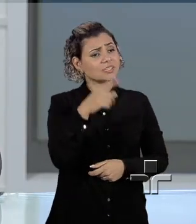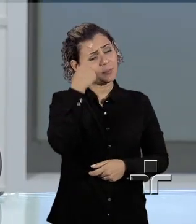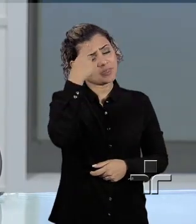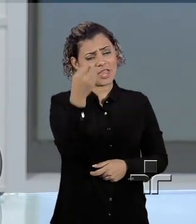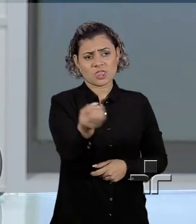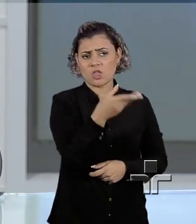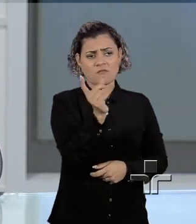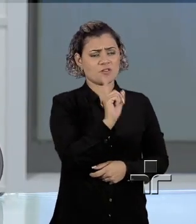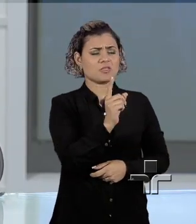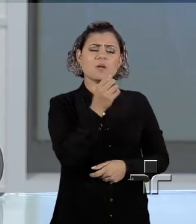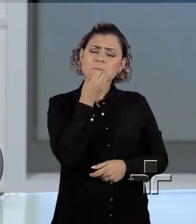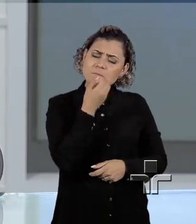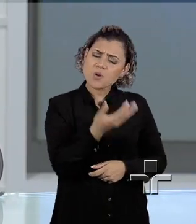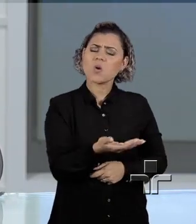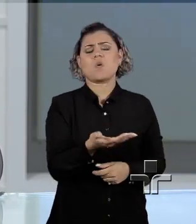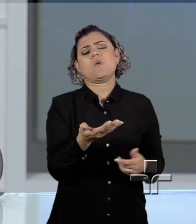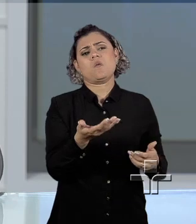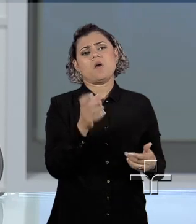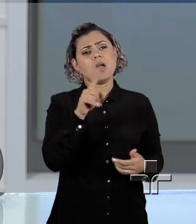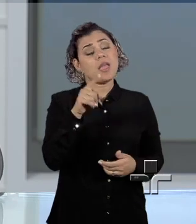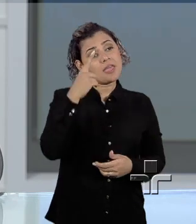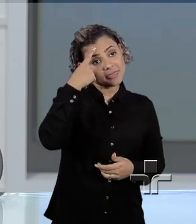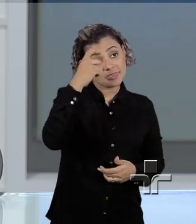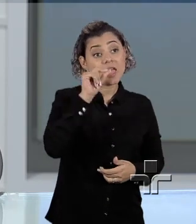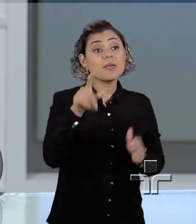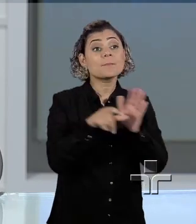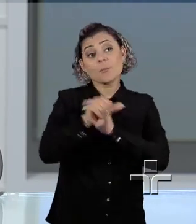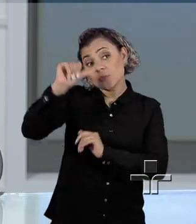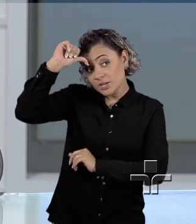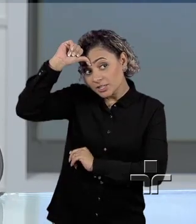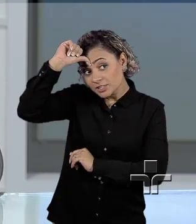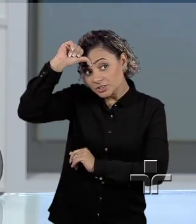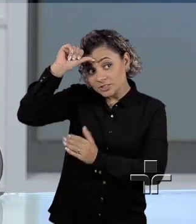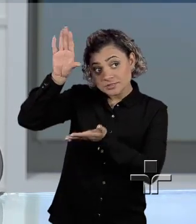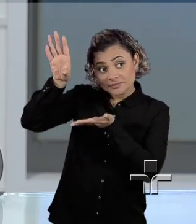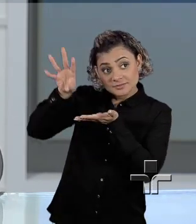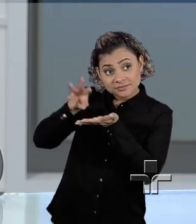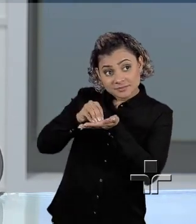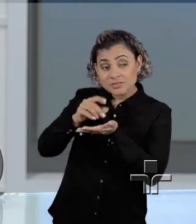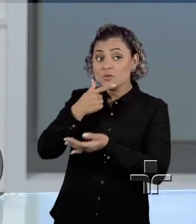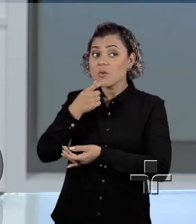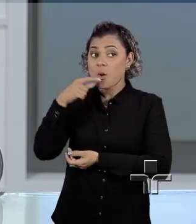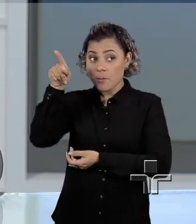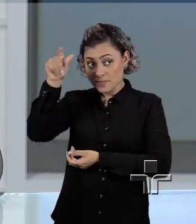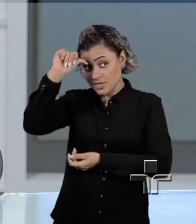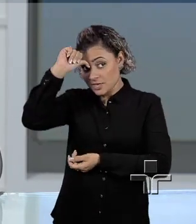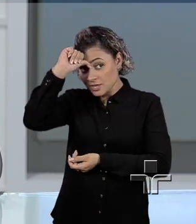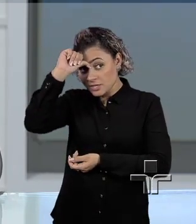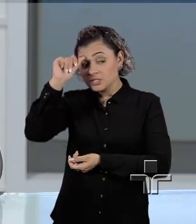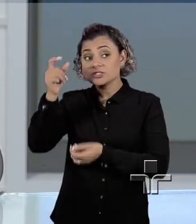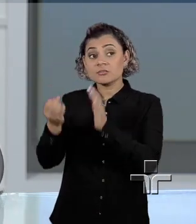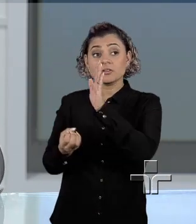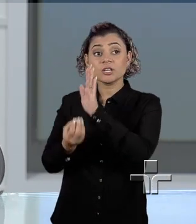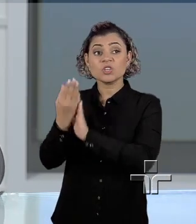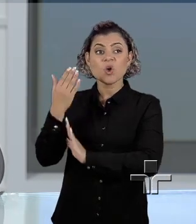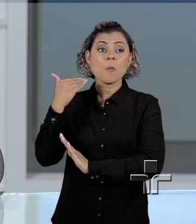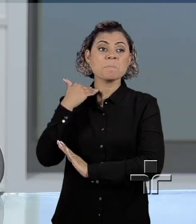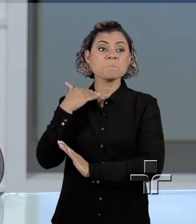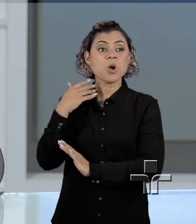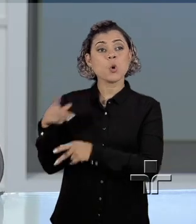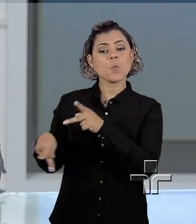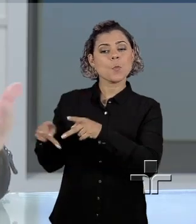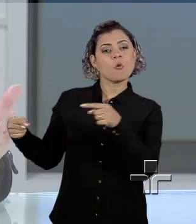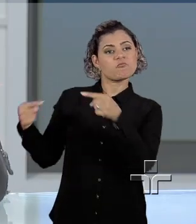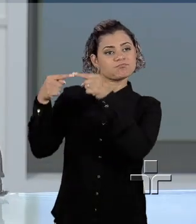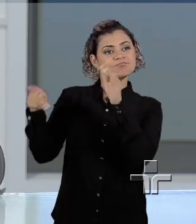todos nós sabemos disso, é uma ideia que veio da Índia, parece que um sujeito lá resolveu fazer o Banco do Povo e